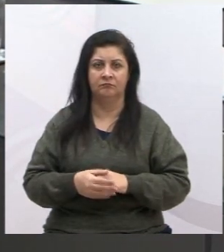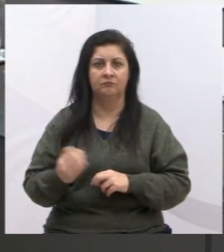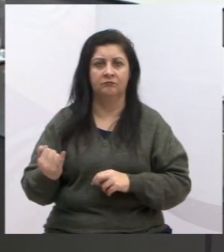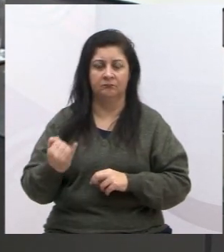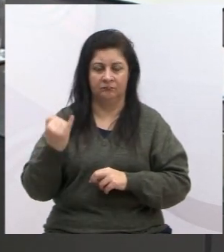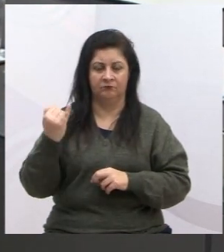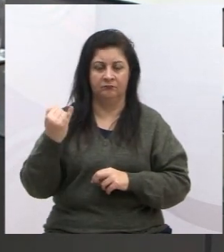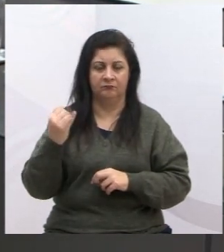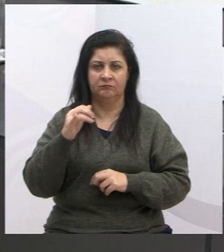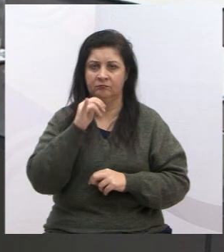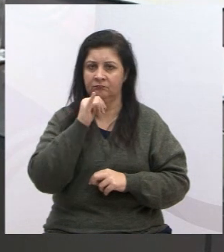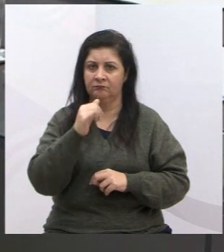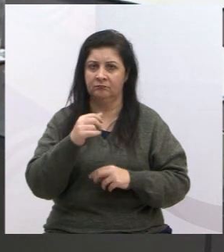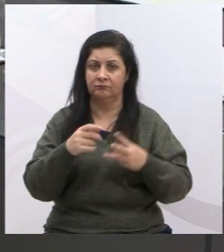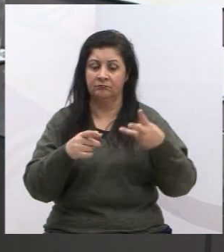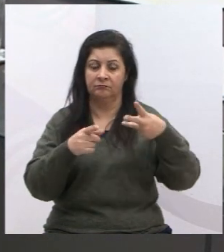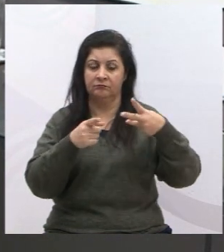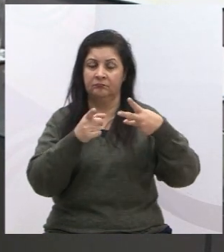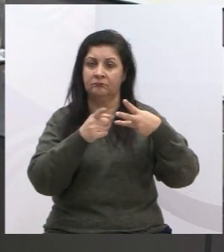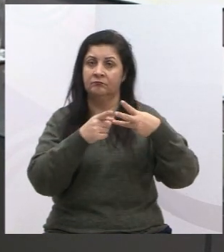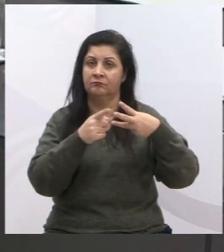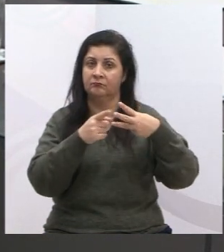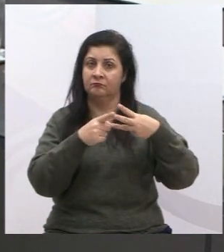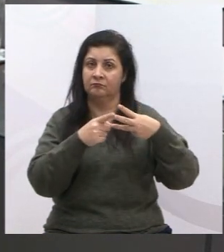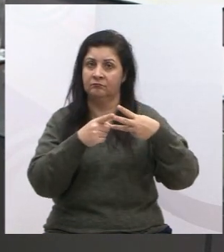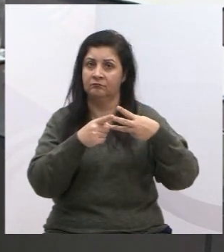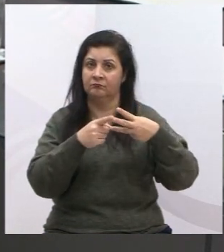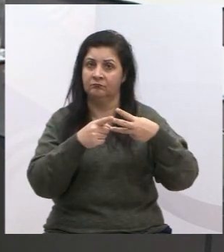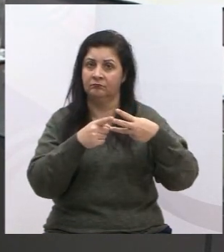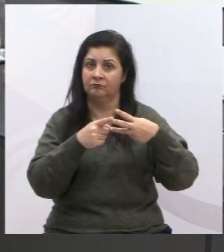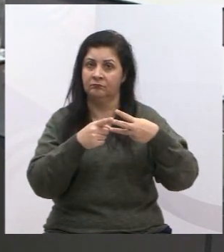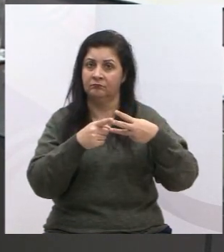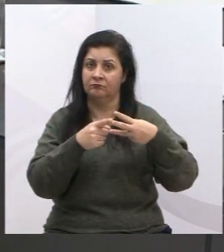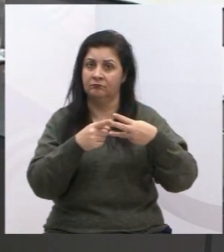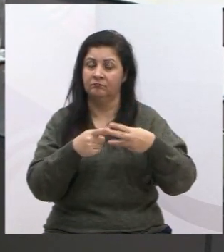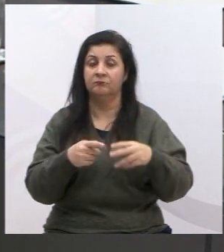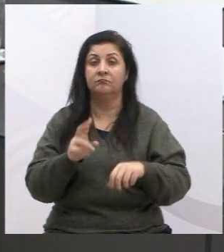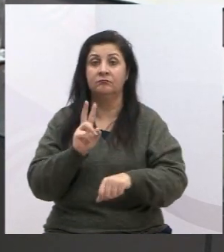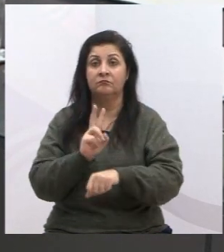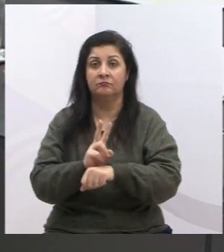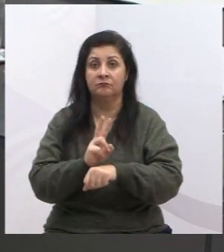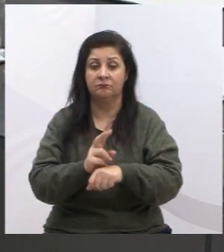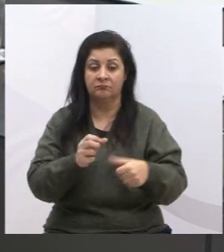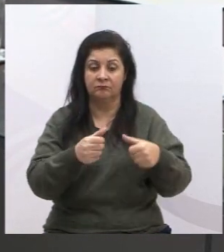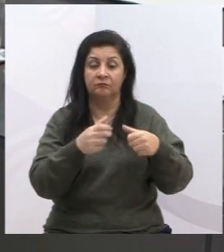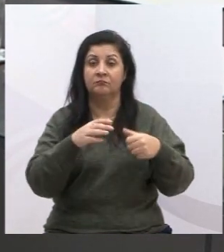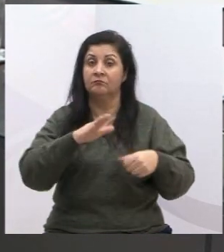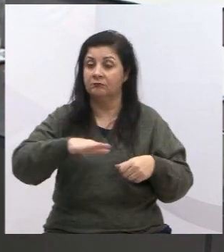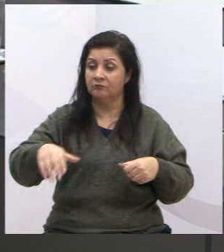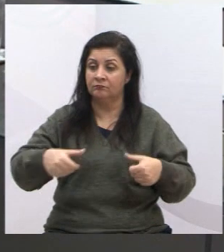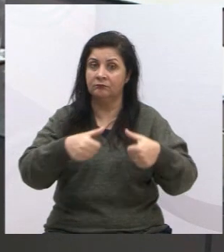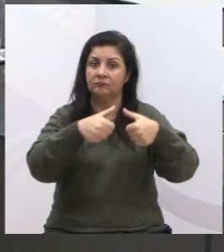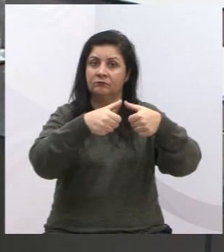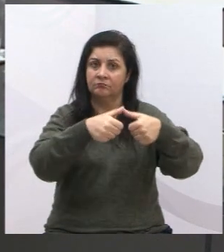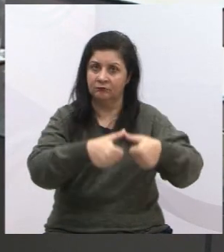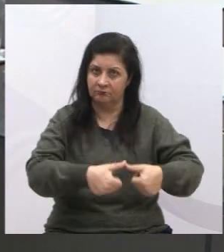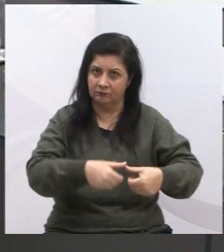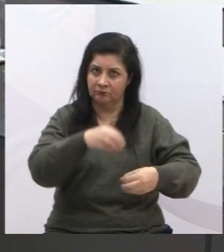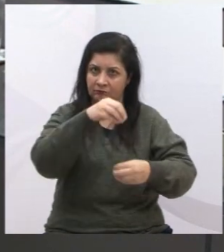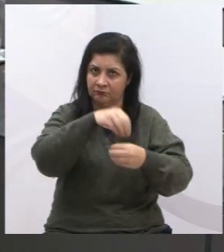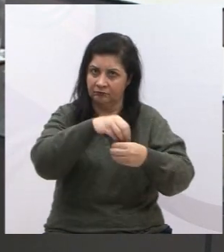importante destacar. O segundo ponto é garantir a permanência dessas crianças no ambiente